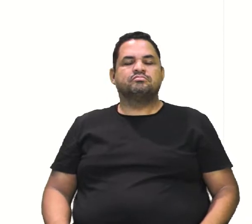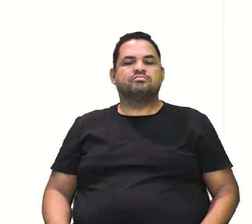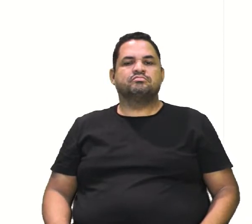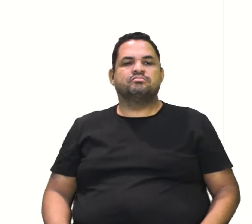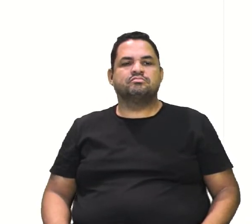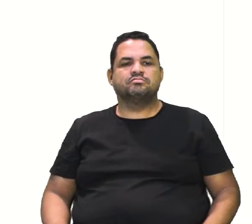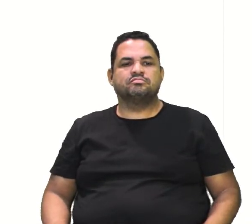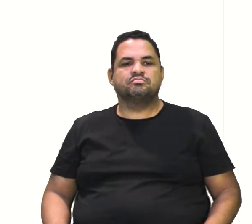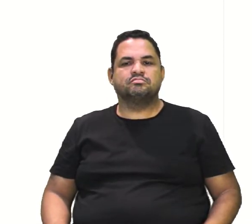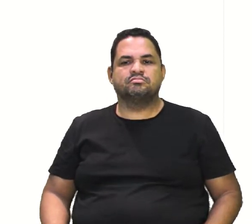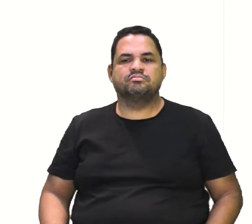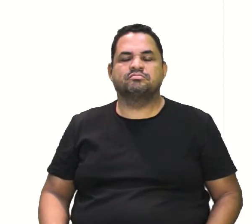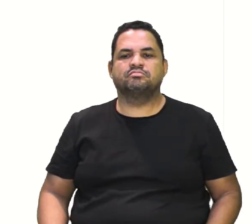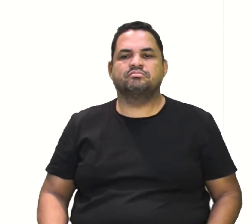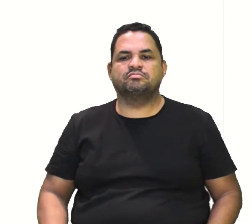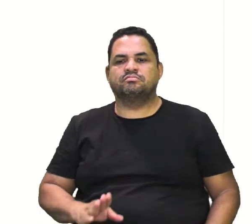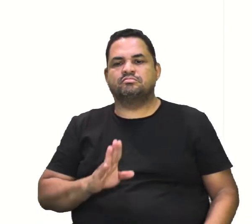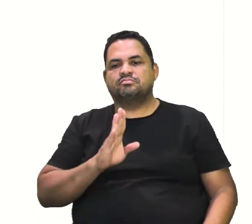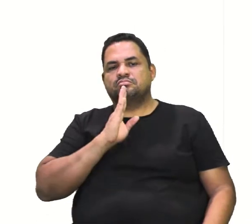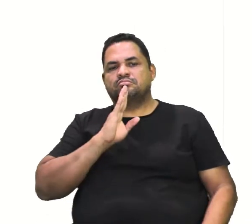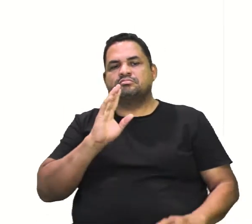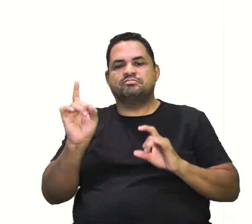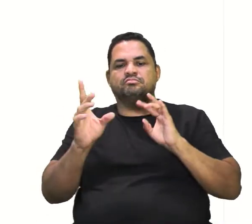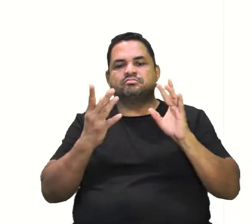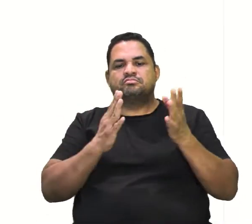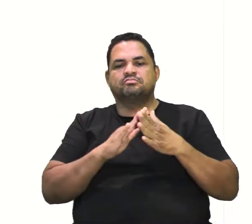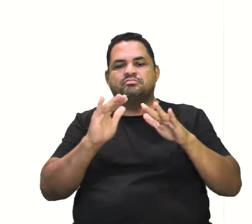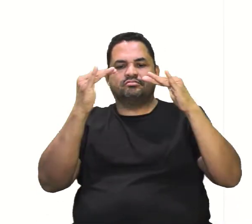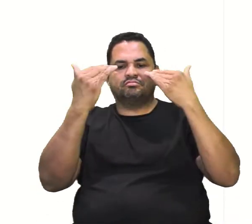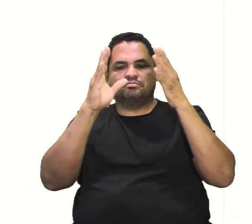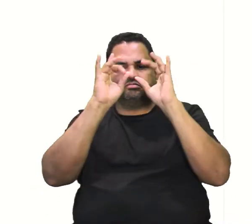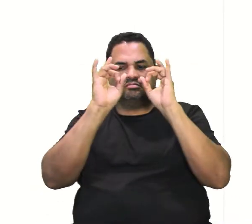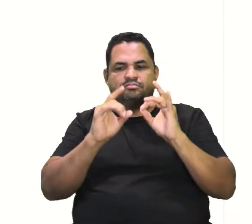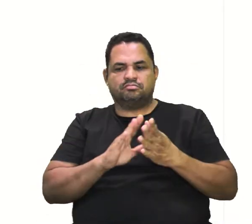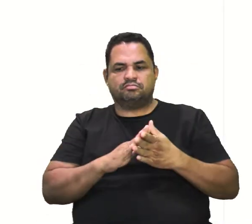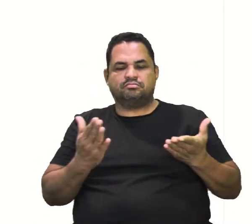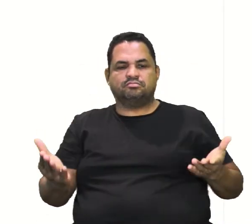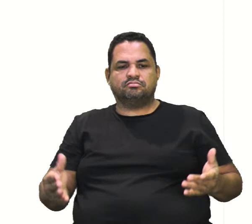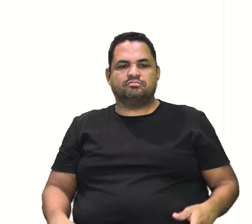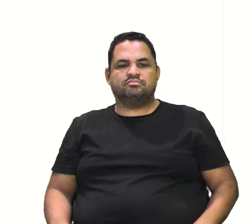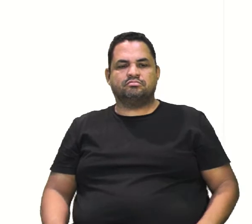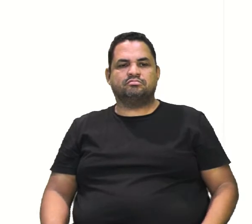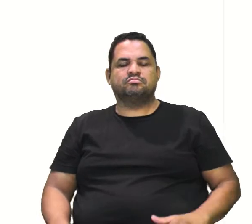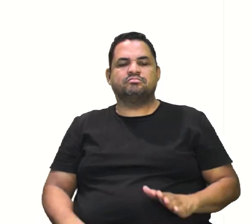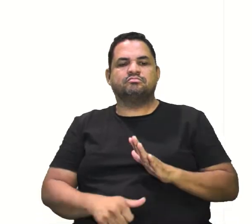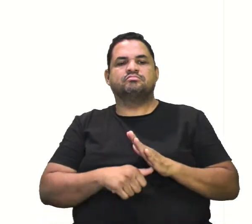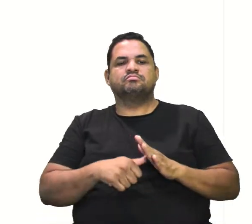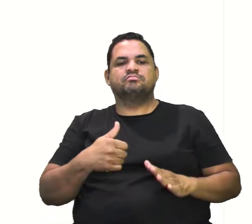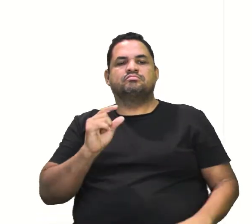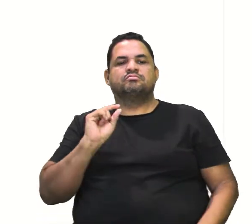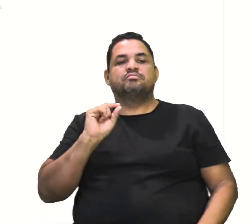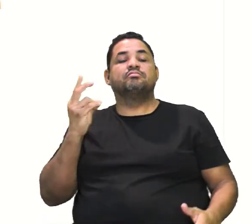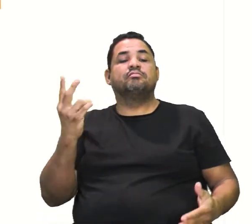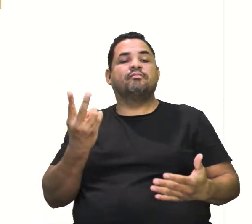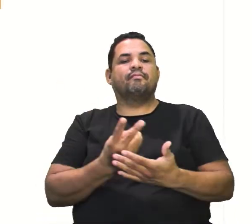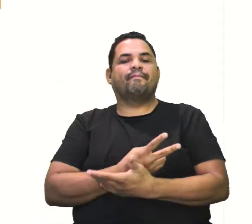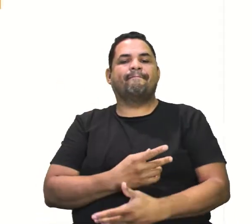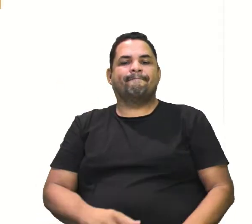caso, vamos conhecer cada caso. Preste atenção nos detalhes. Vamos lá, no primeiro caso, o que